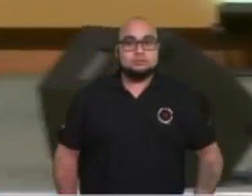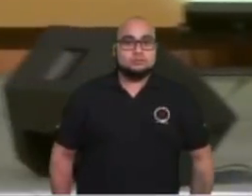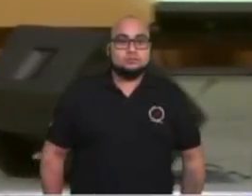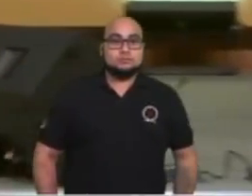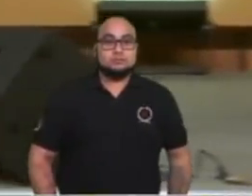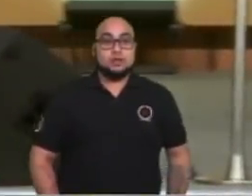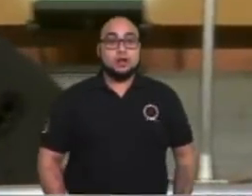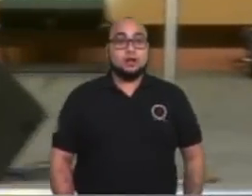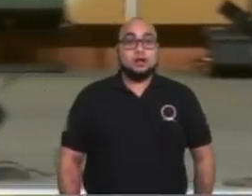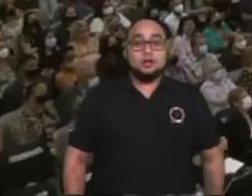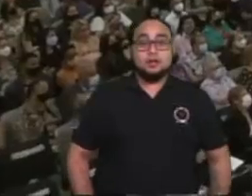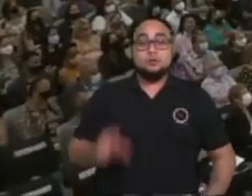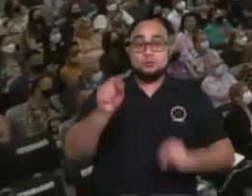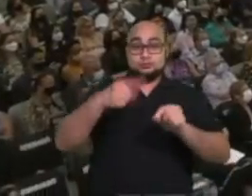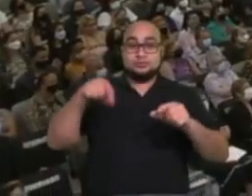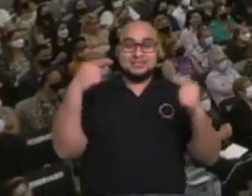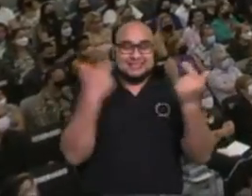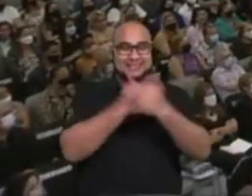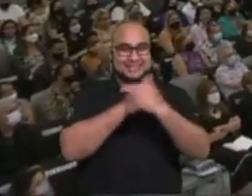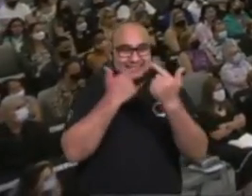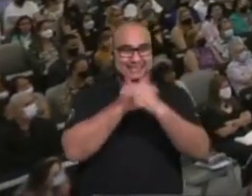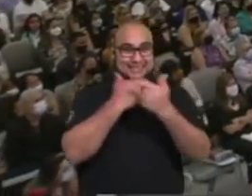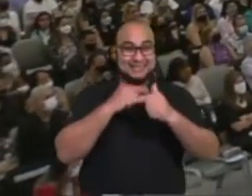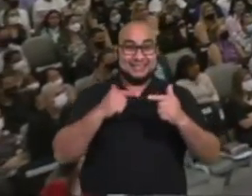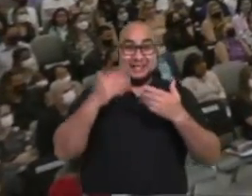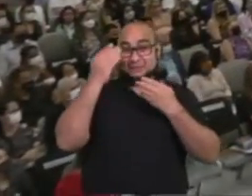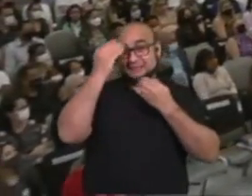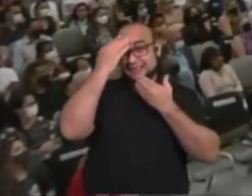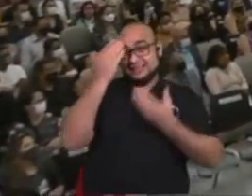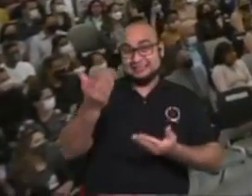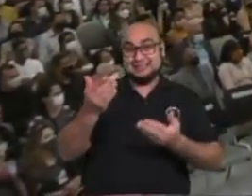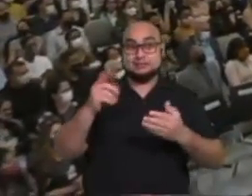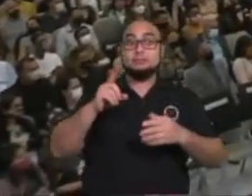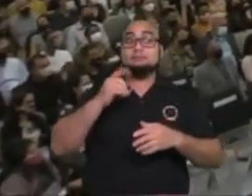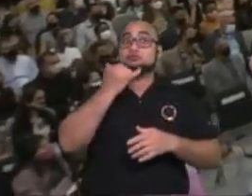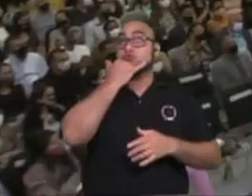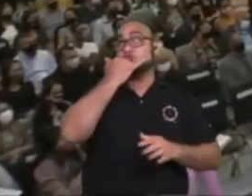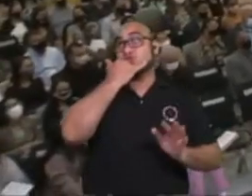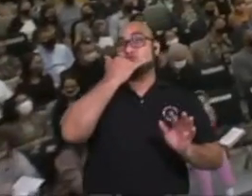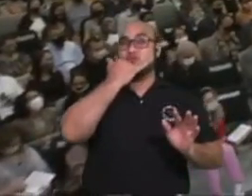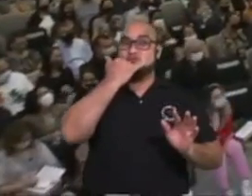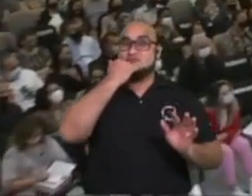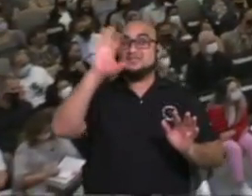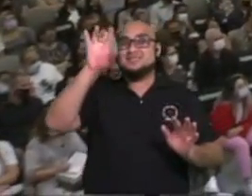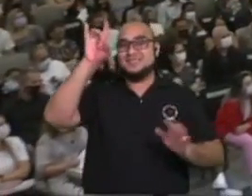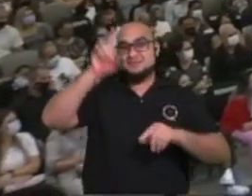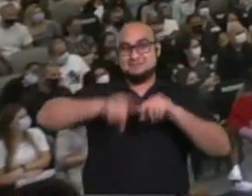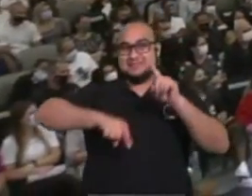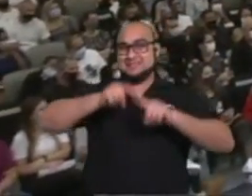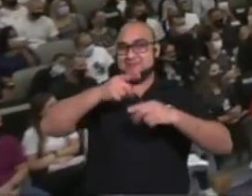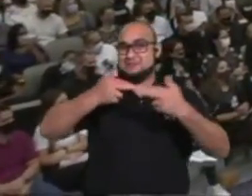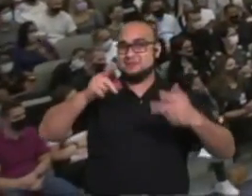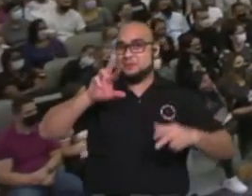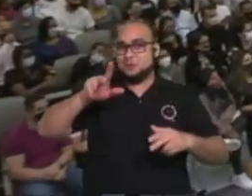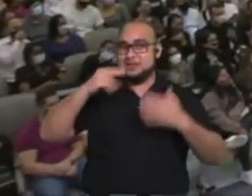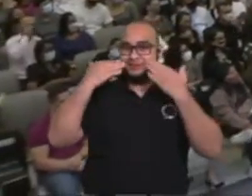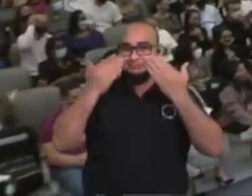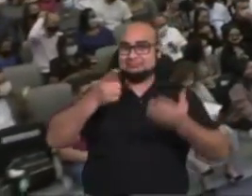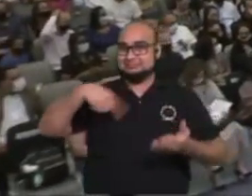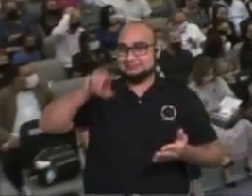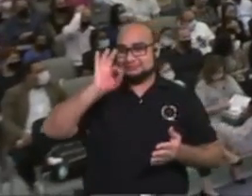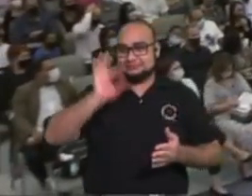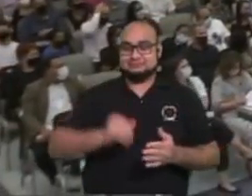quantas vezes eu tive que pedir a Deus para me xingamentos que eu fiz na minha mente a respeito dele e que eu não posso revelar aqui para